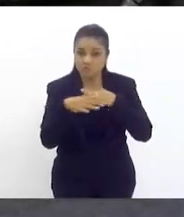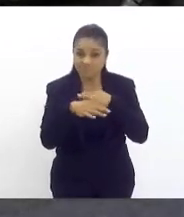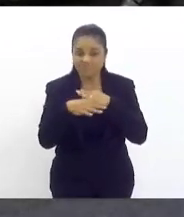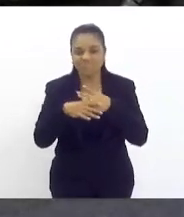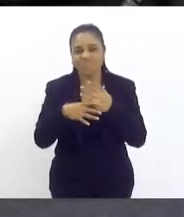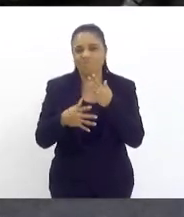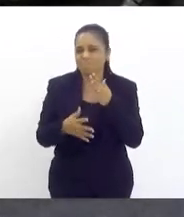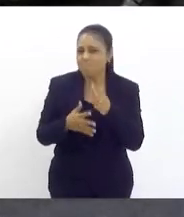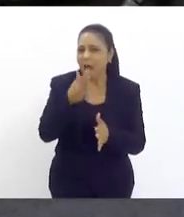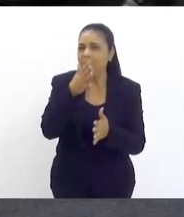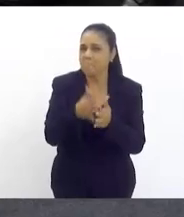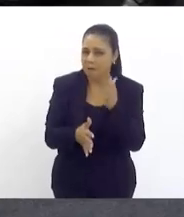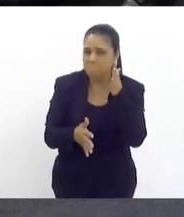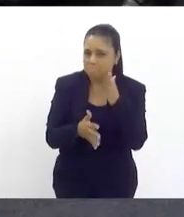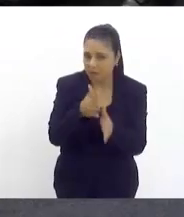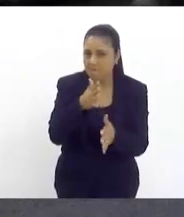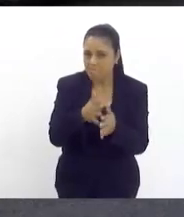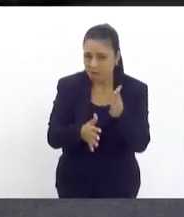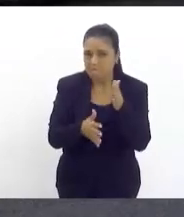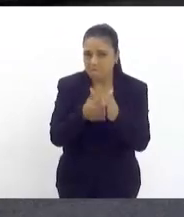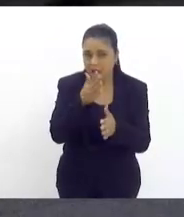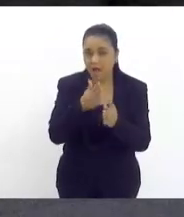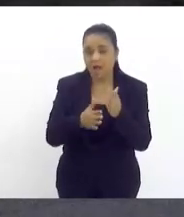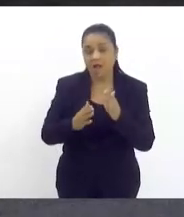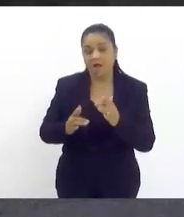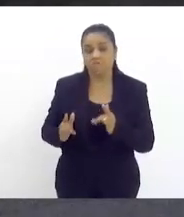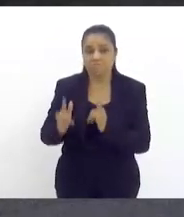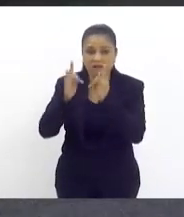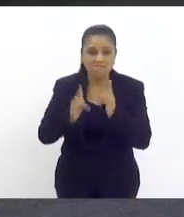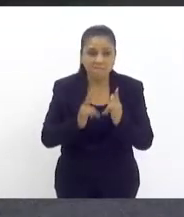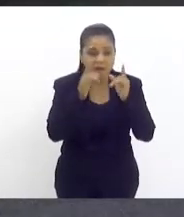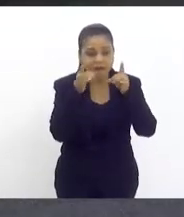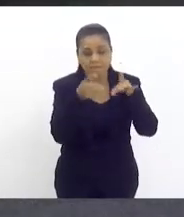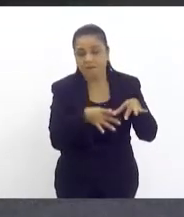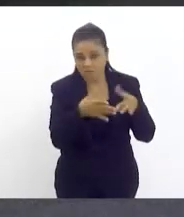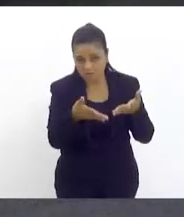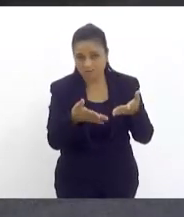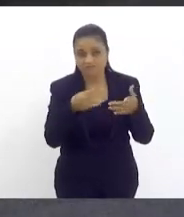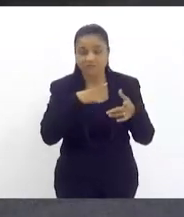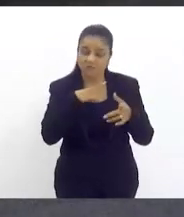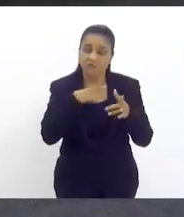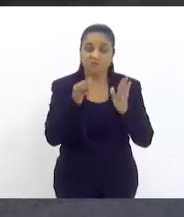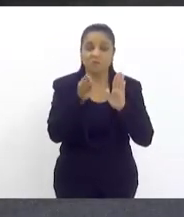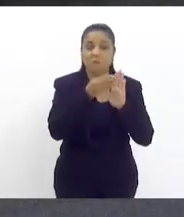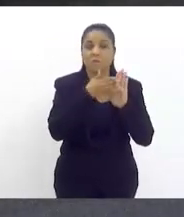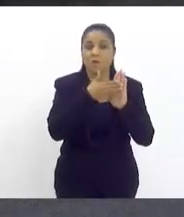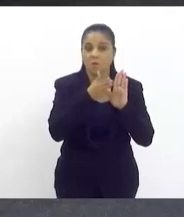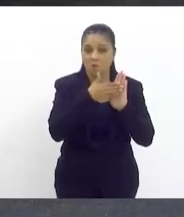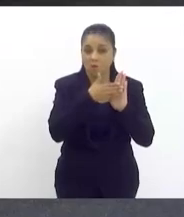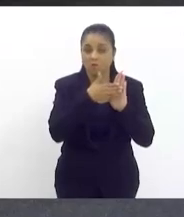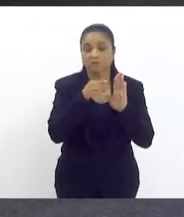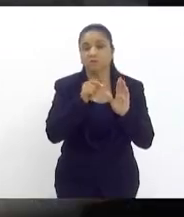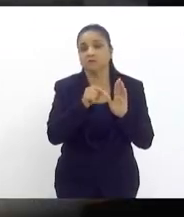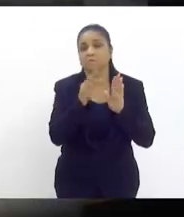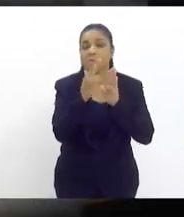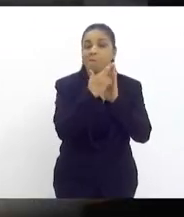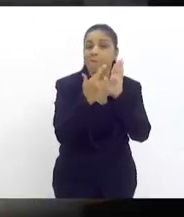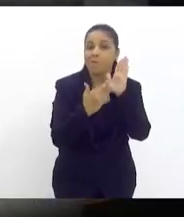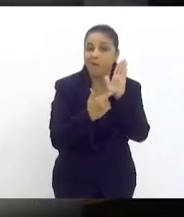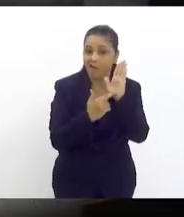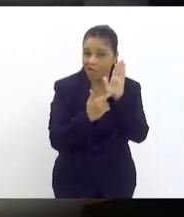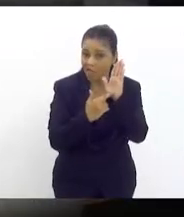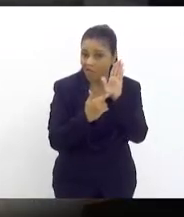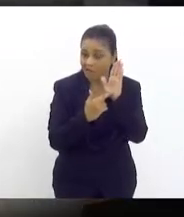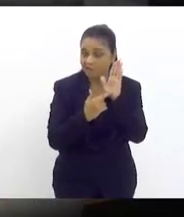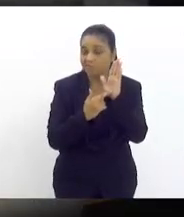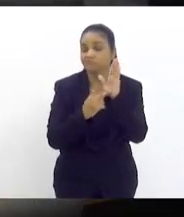do Rio. E a gente ter uma proposição nesse sentido de estabelecer, com o aval da